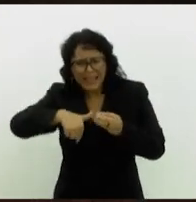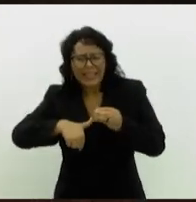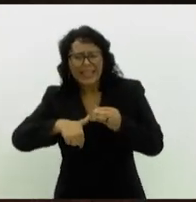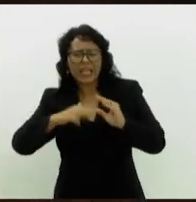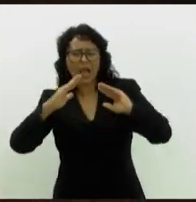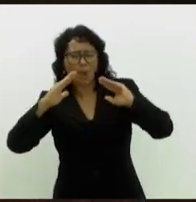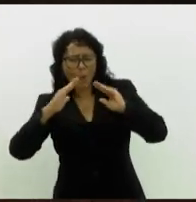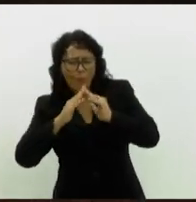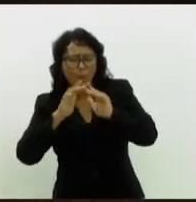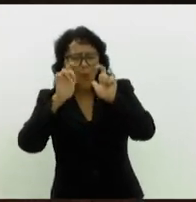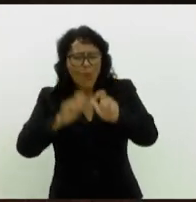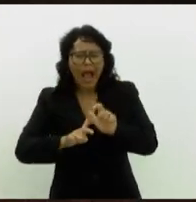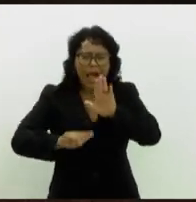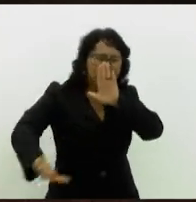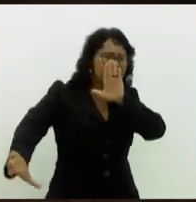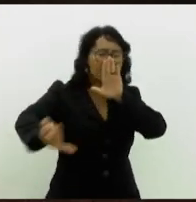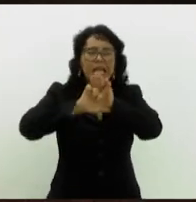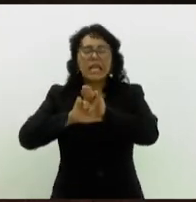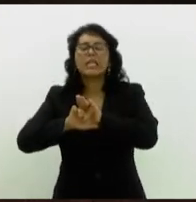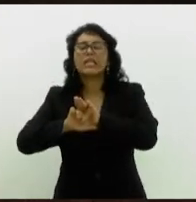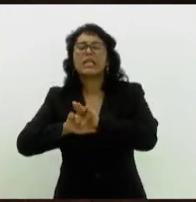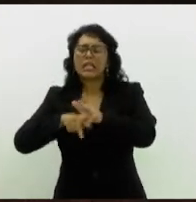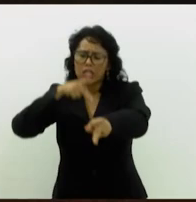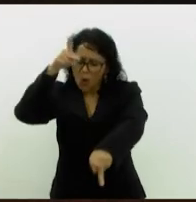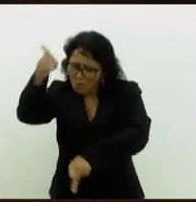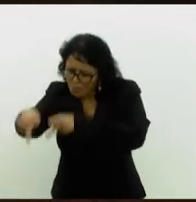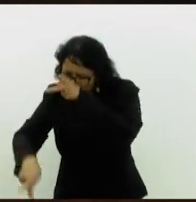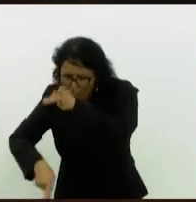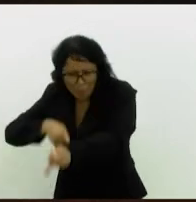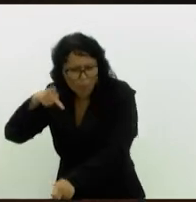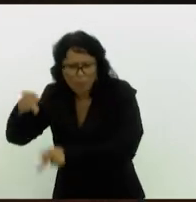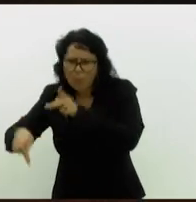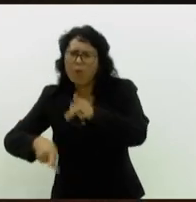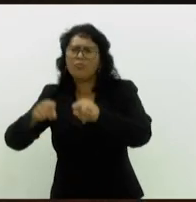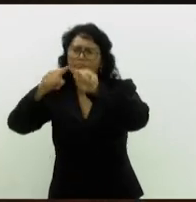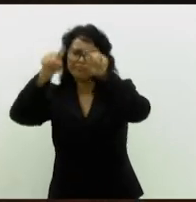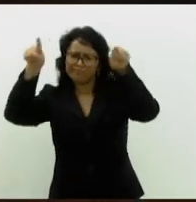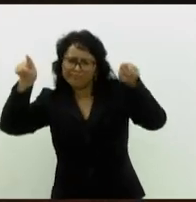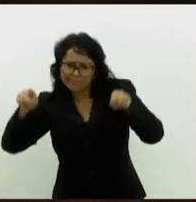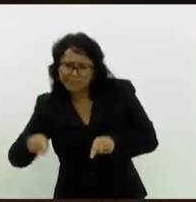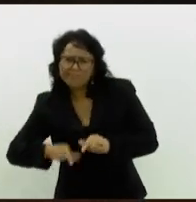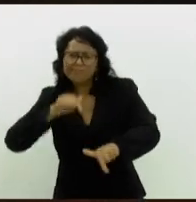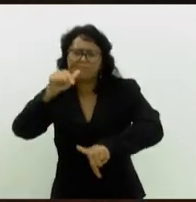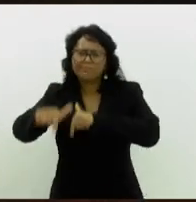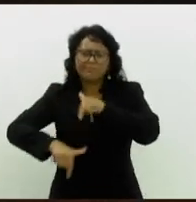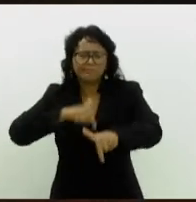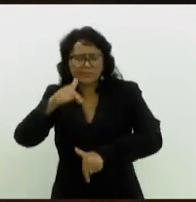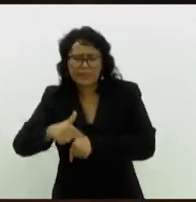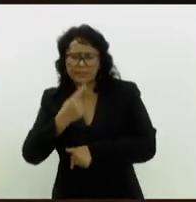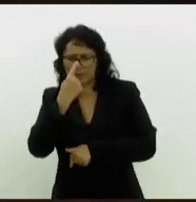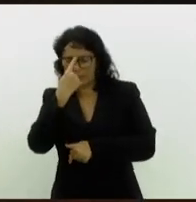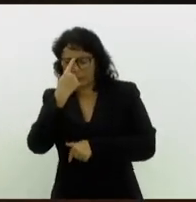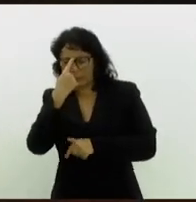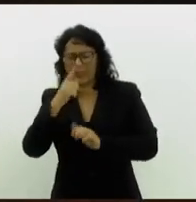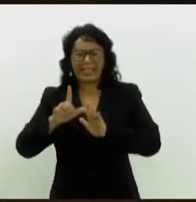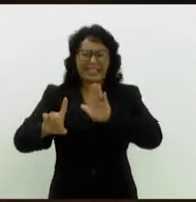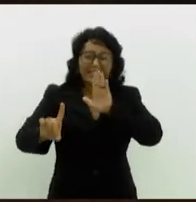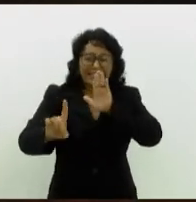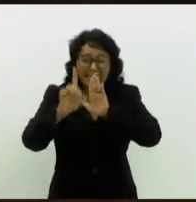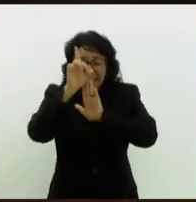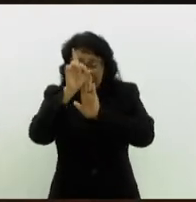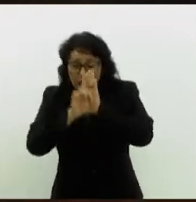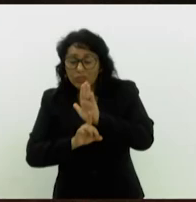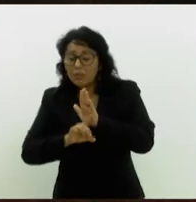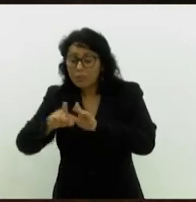é o povo sejam servidores ou detentores do direito mas que eles possam estar aqui para apresentar